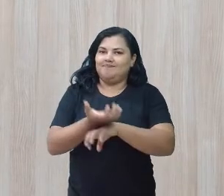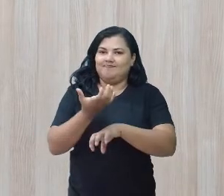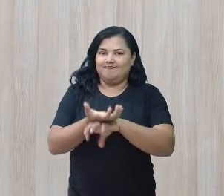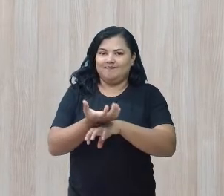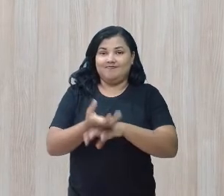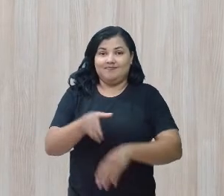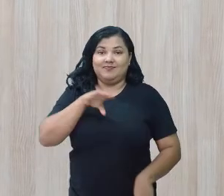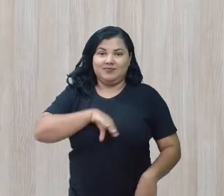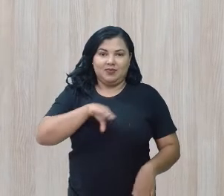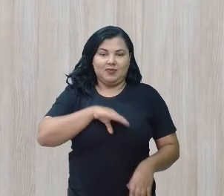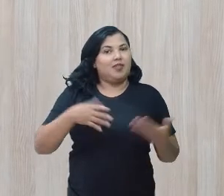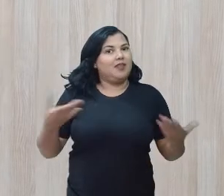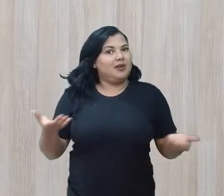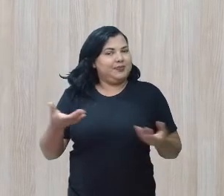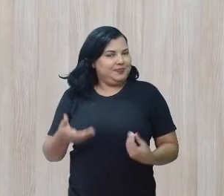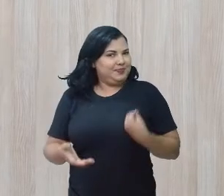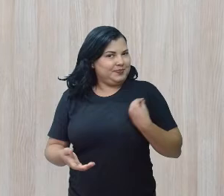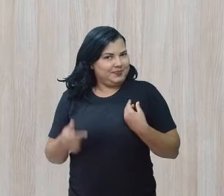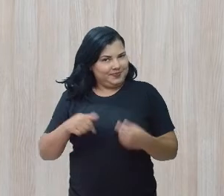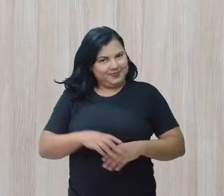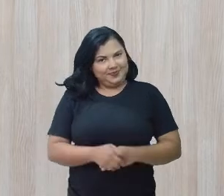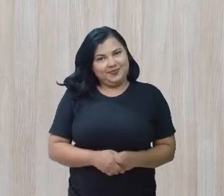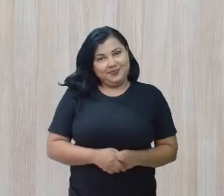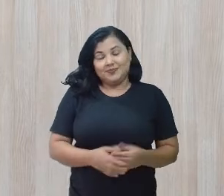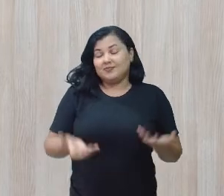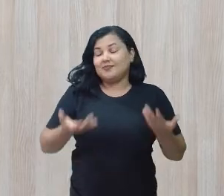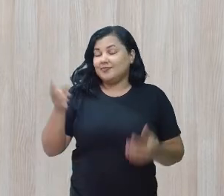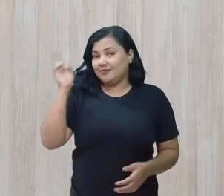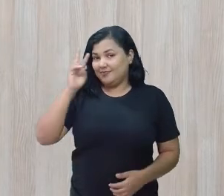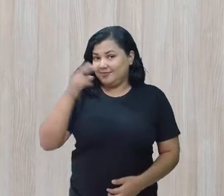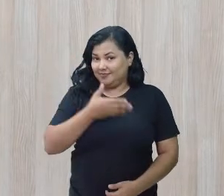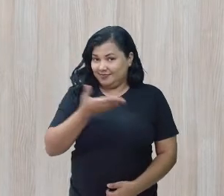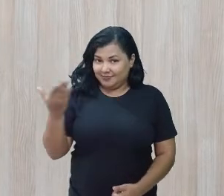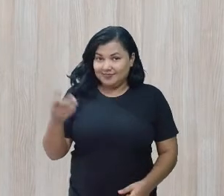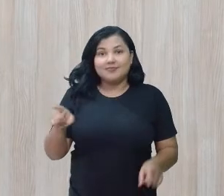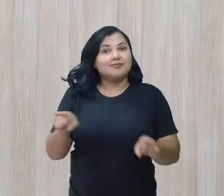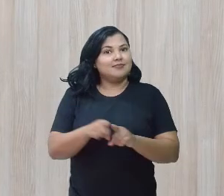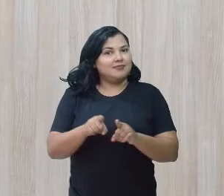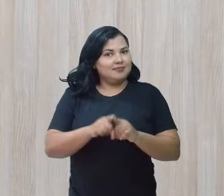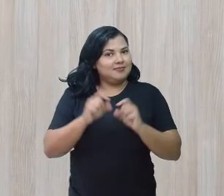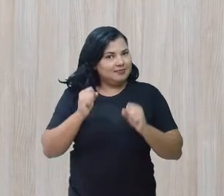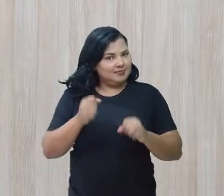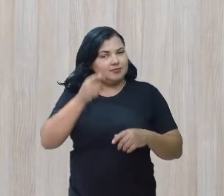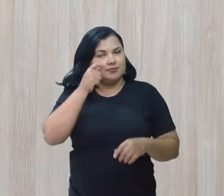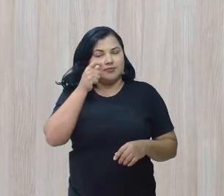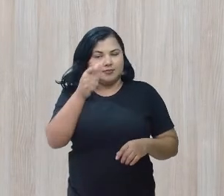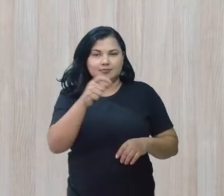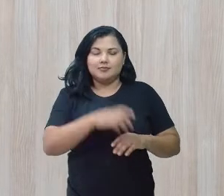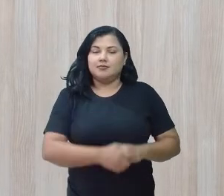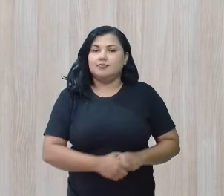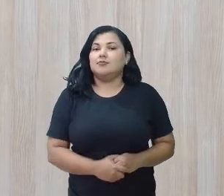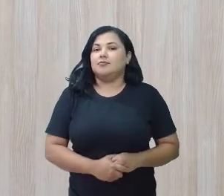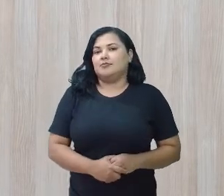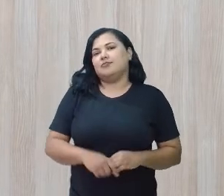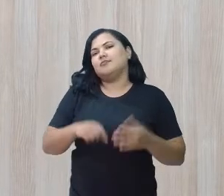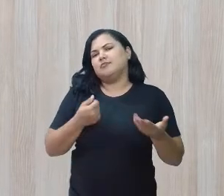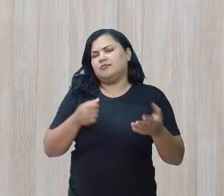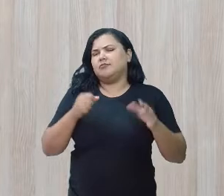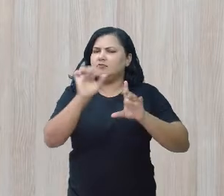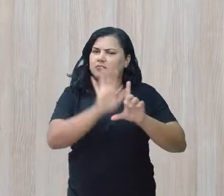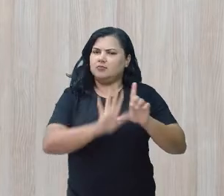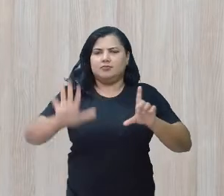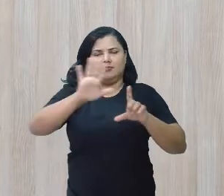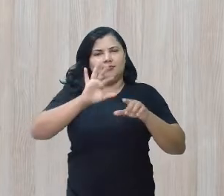aqui nos nossos estúdios, mas eu gostaria de relembrá-los que essa aula também pode ser assistida nas nossas